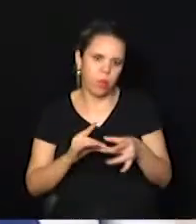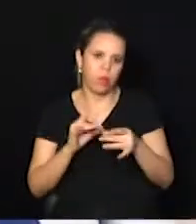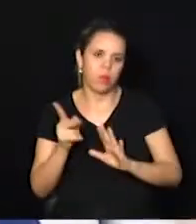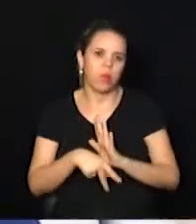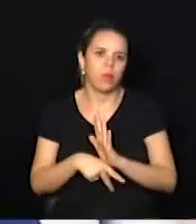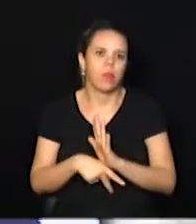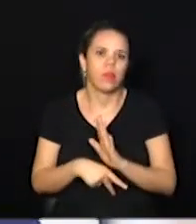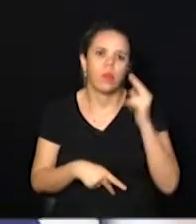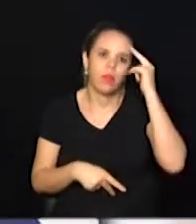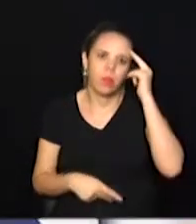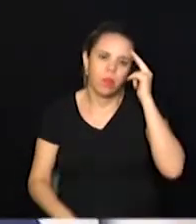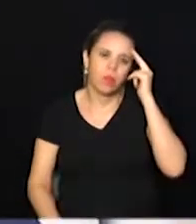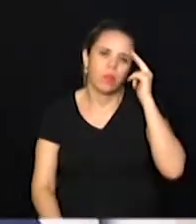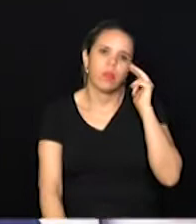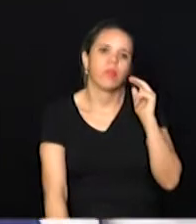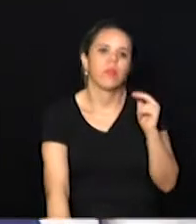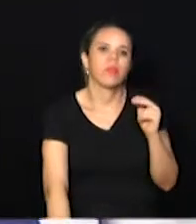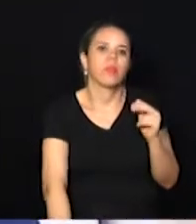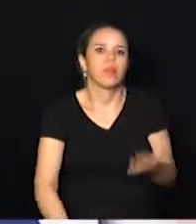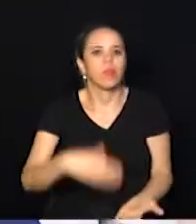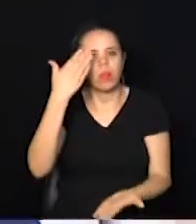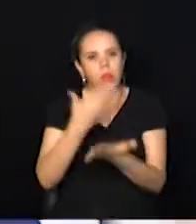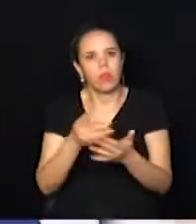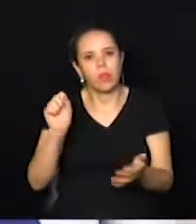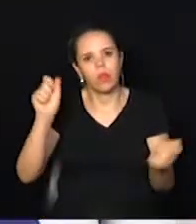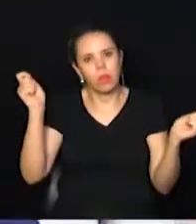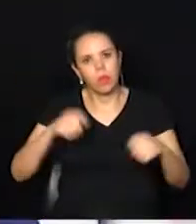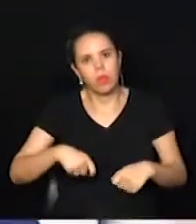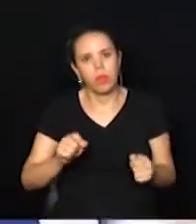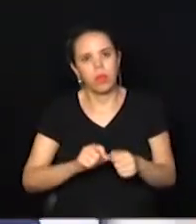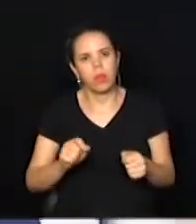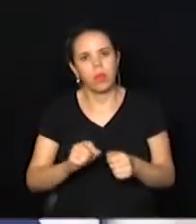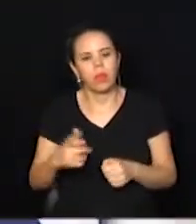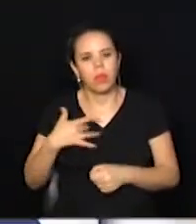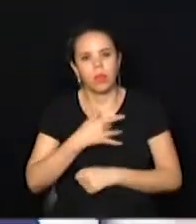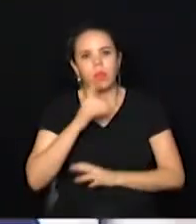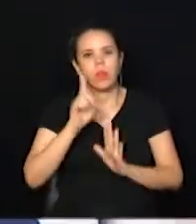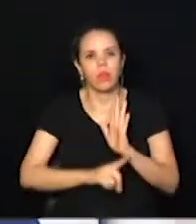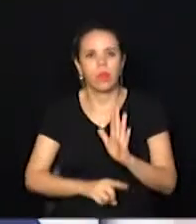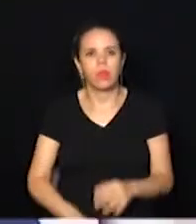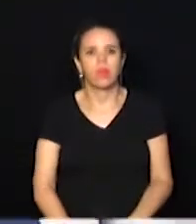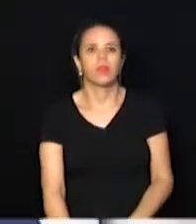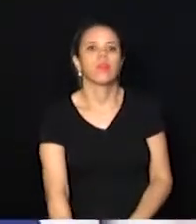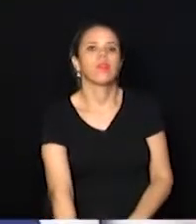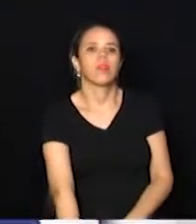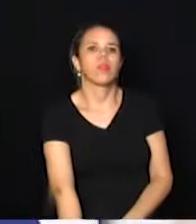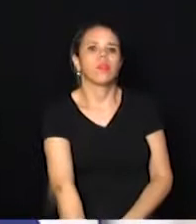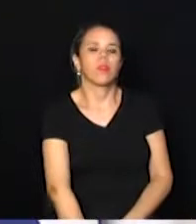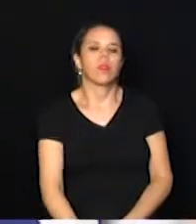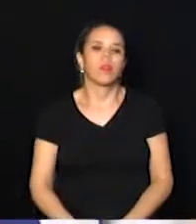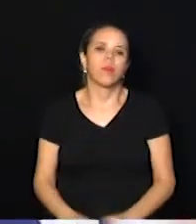projeto e nesse sonho, para acreditar que sim, era possível fazer a saúde um direito. Né? Isso é uma pequena